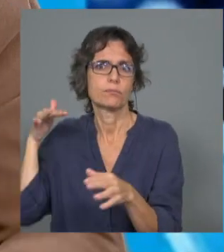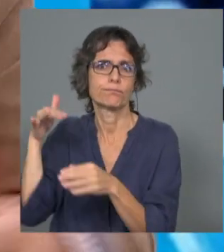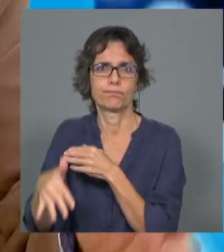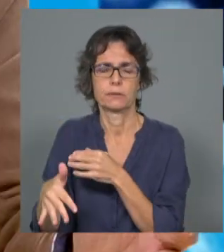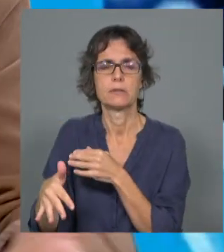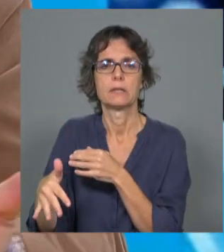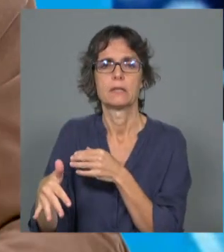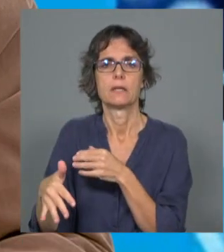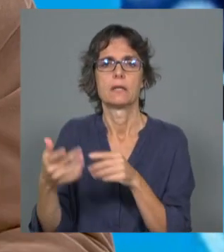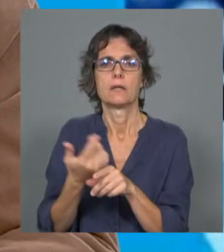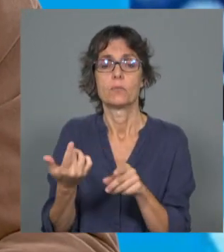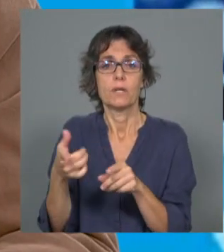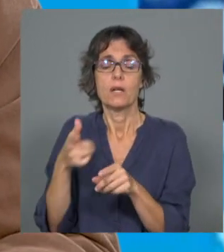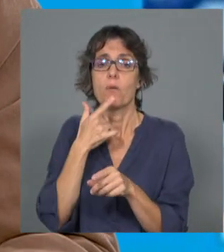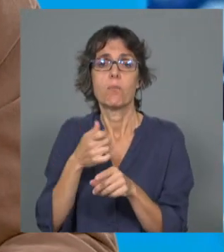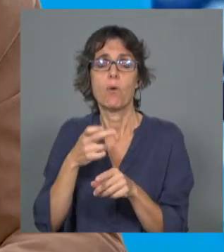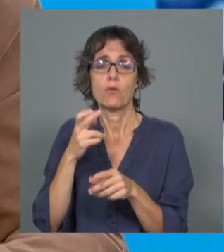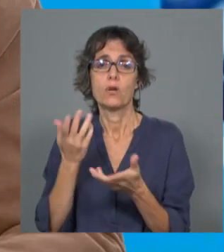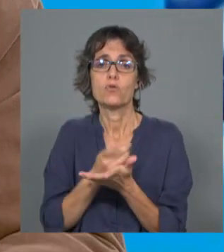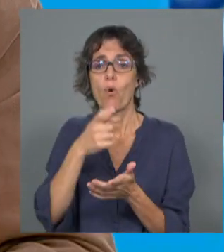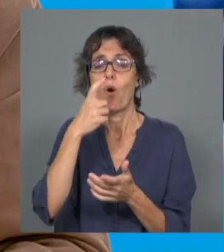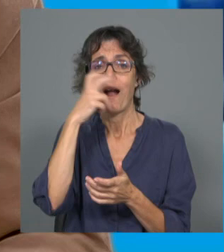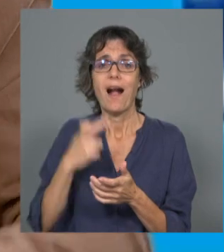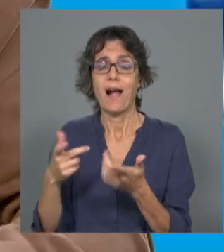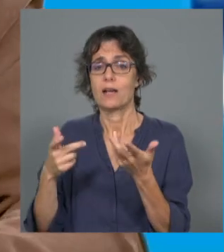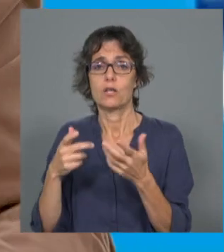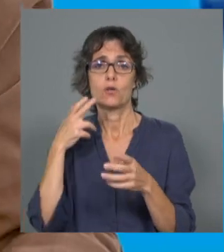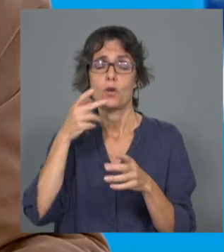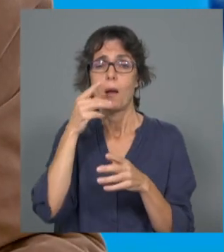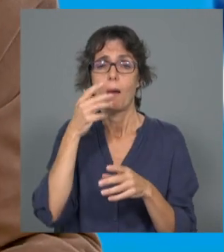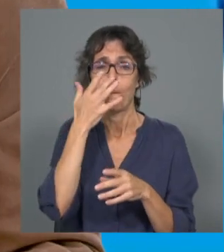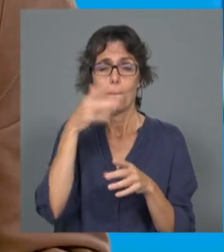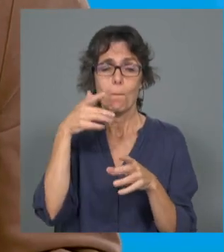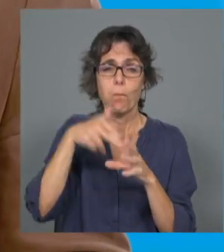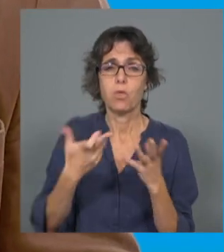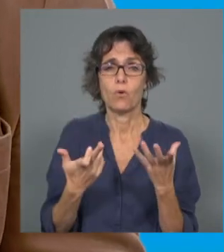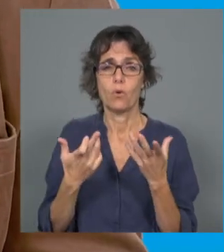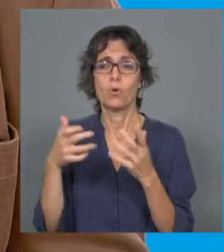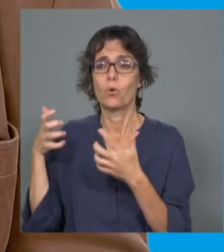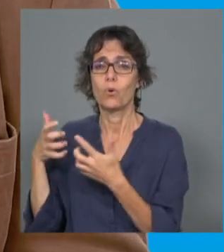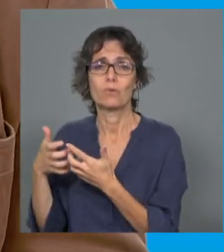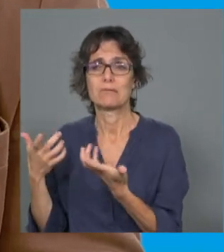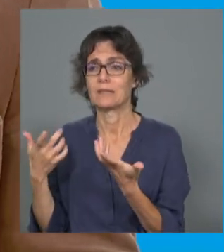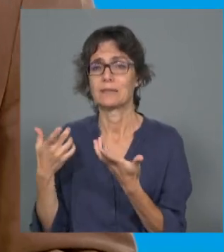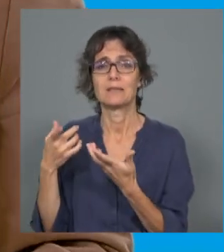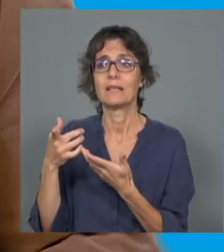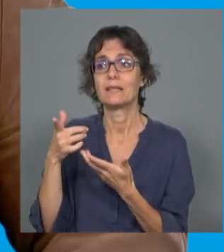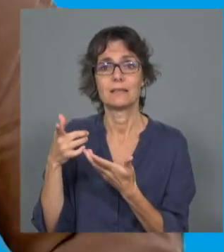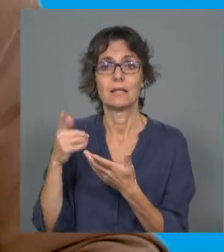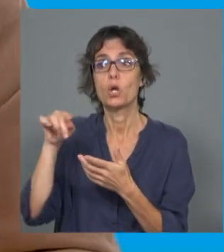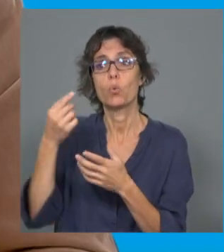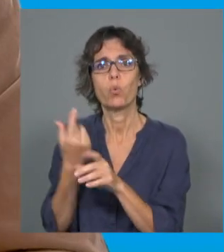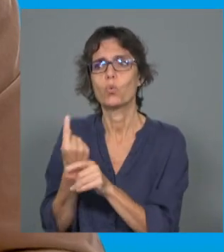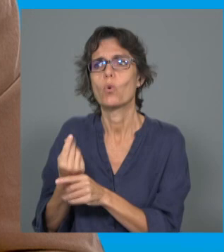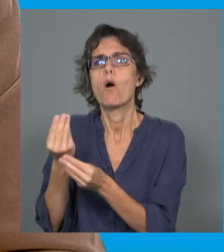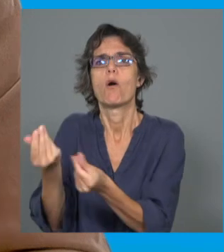feita porque não se pode depender só do gás, do petróleo, das terras e não ter produtos para vender, que é a situação dramática que a Rússia